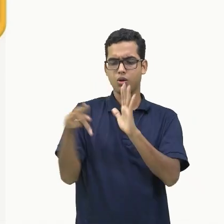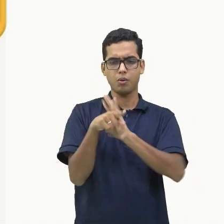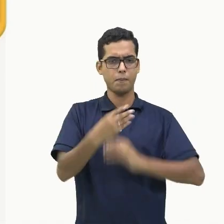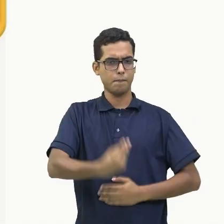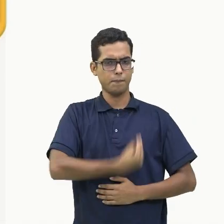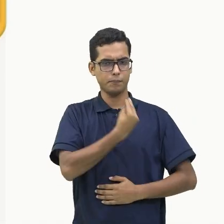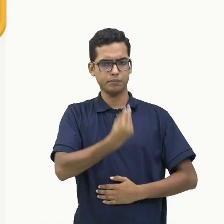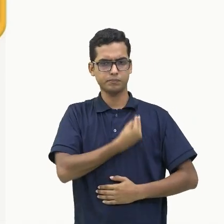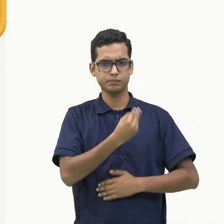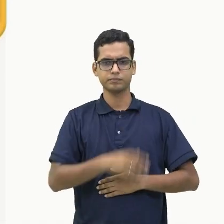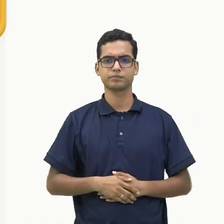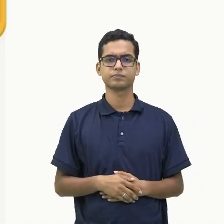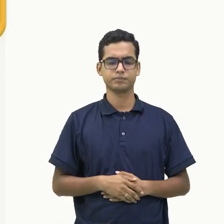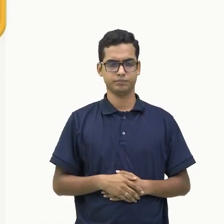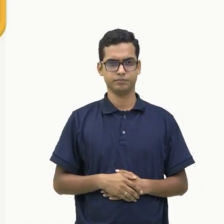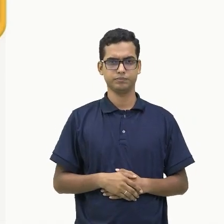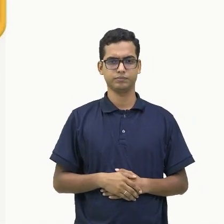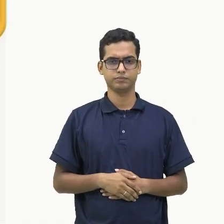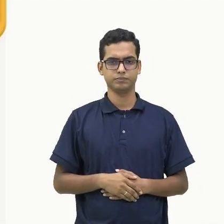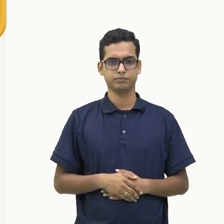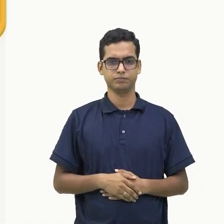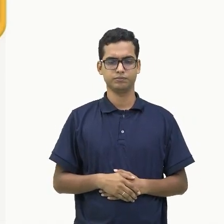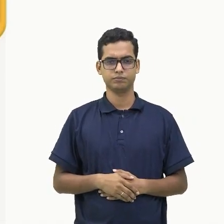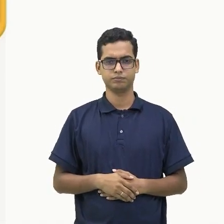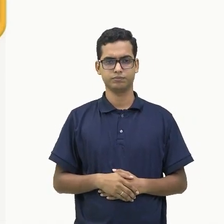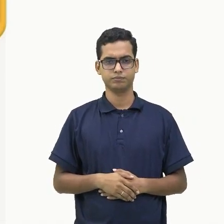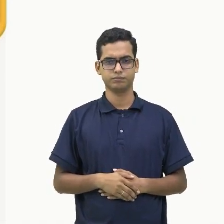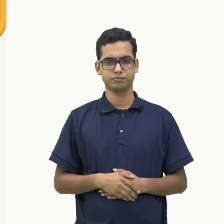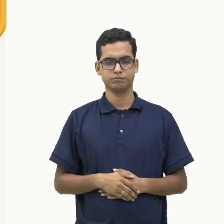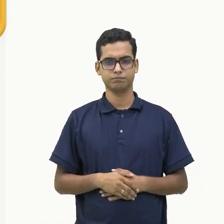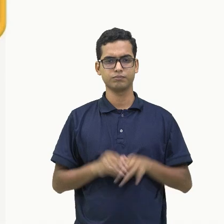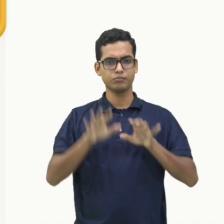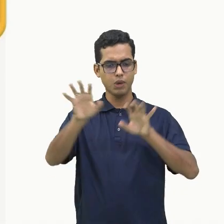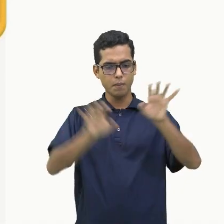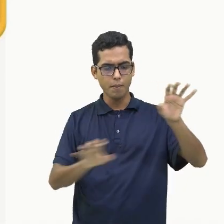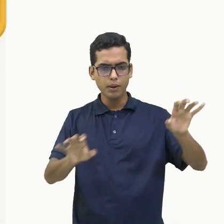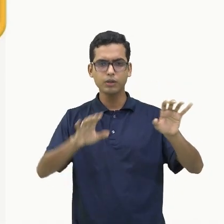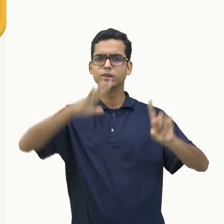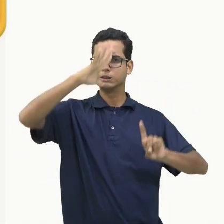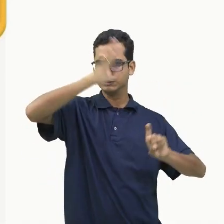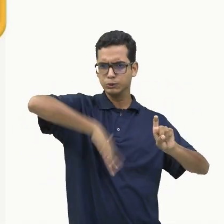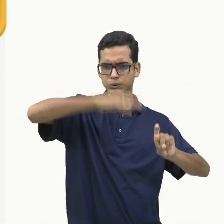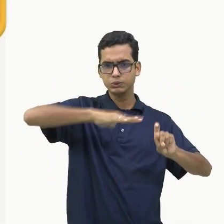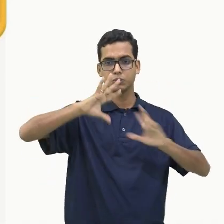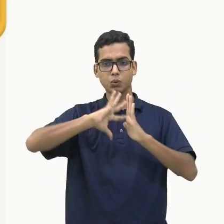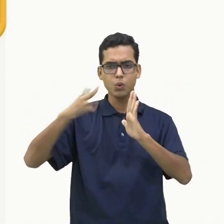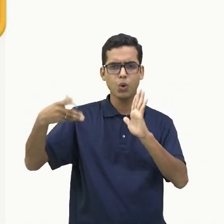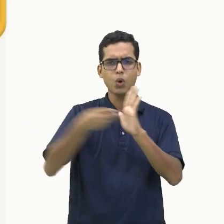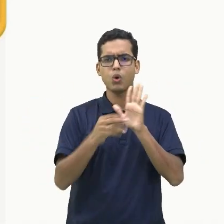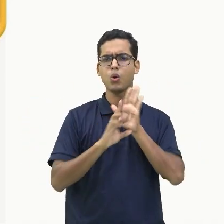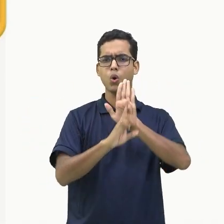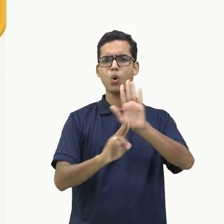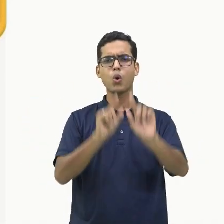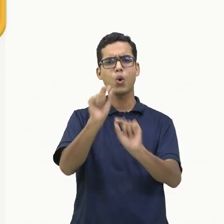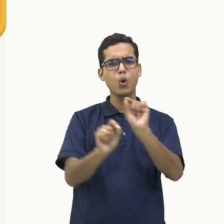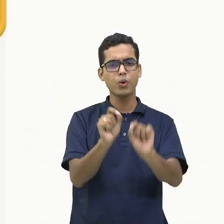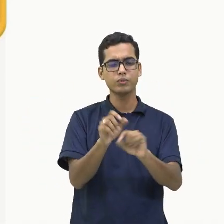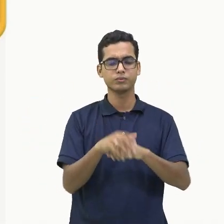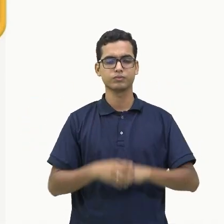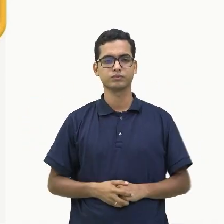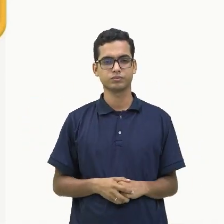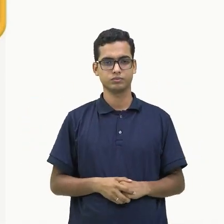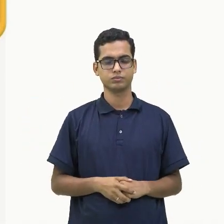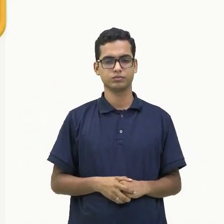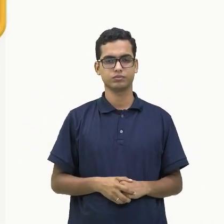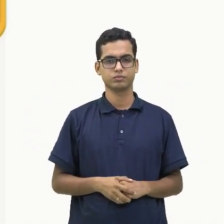Aqui nesse tópico, mitos da Amazônia, ela representa o que? A criação